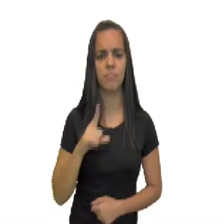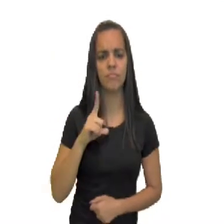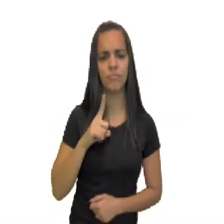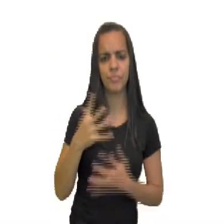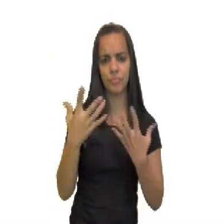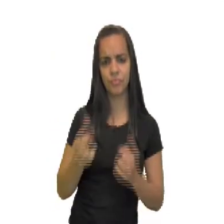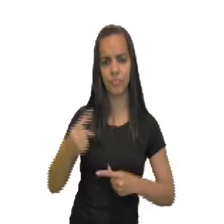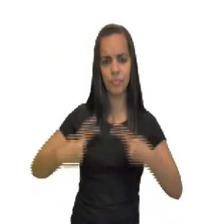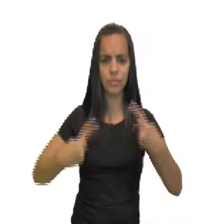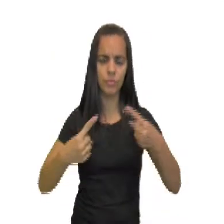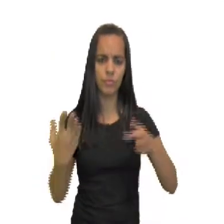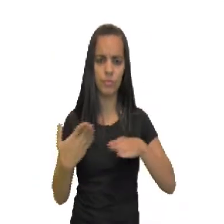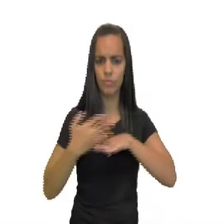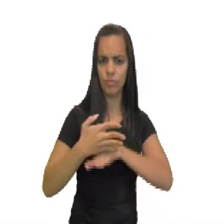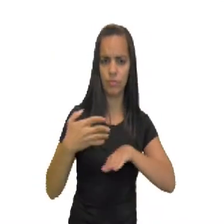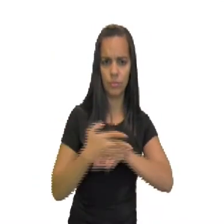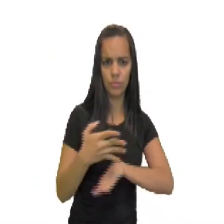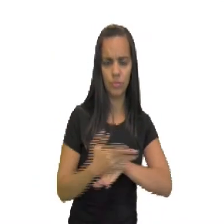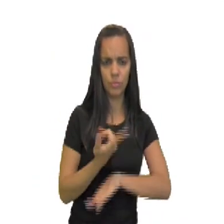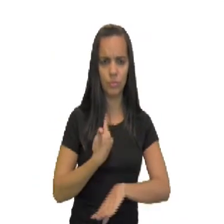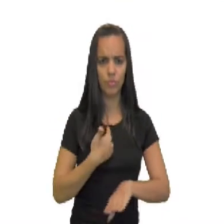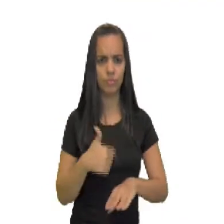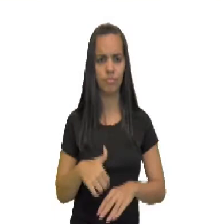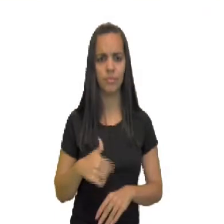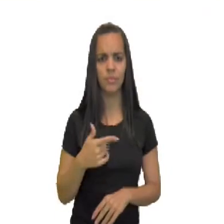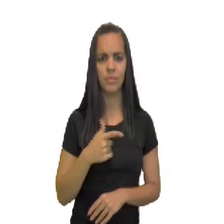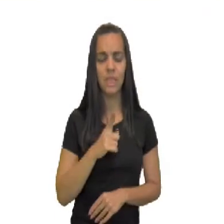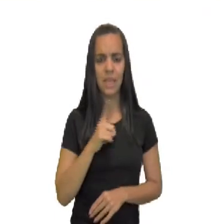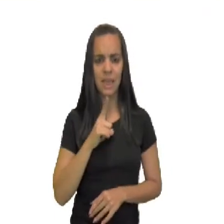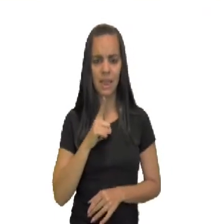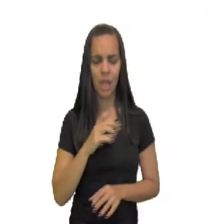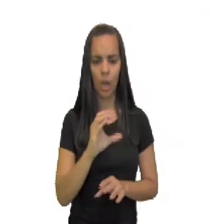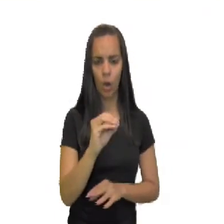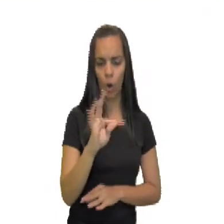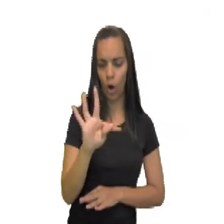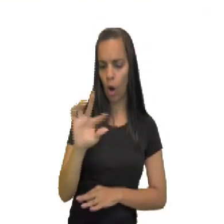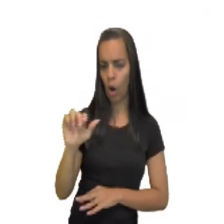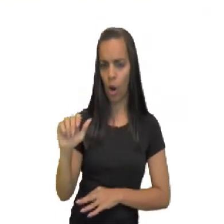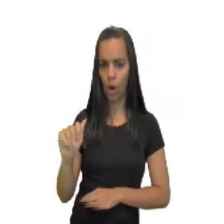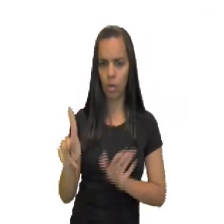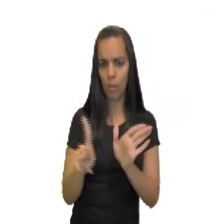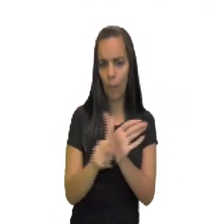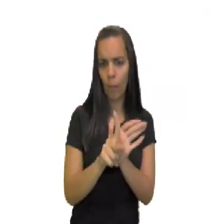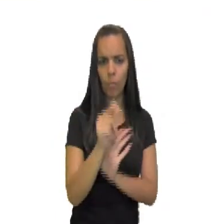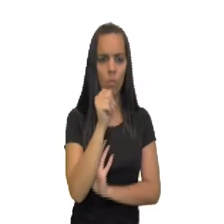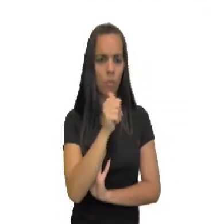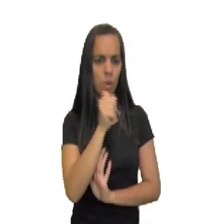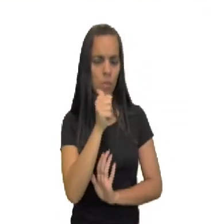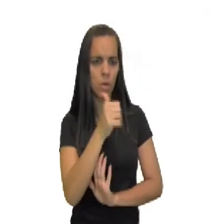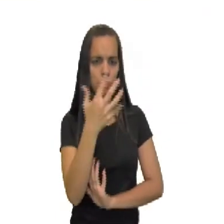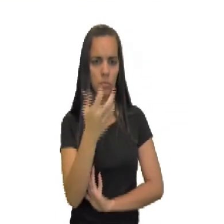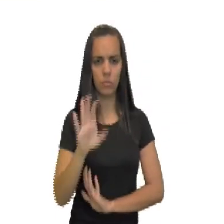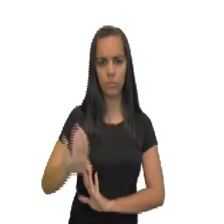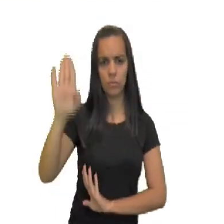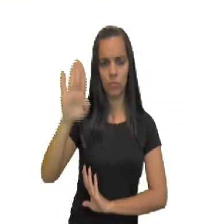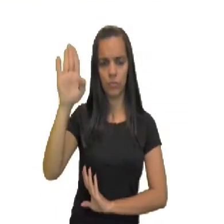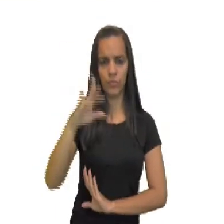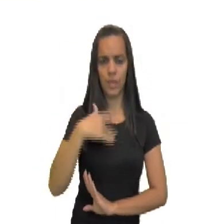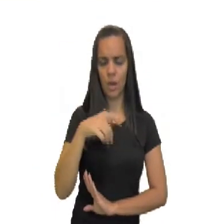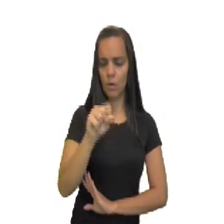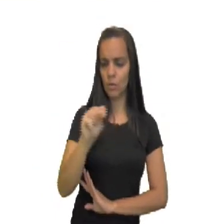candidatas às eleições por cotas, ou seja, tem uma lei do Tribunal